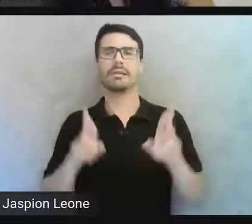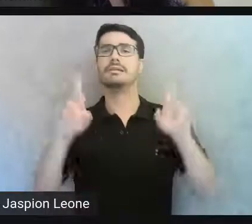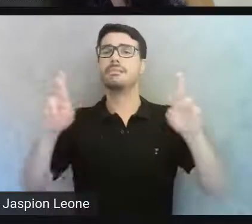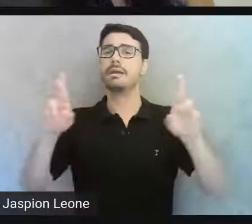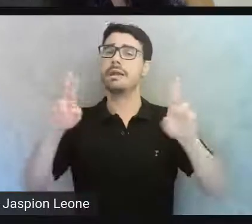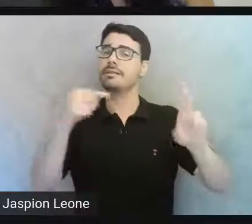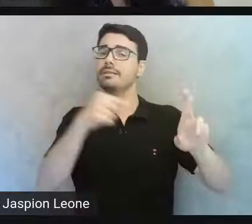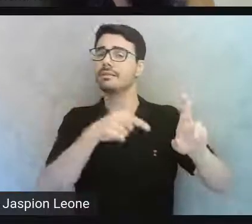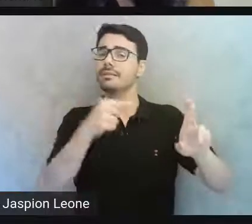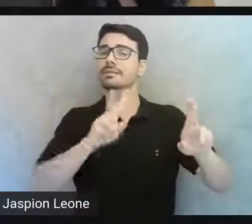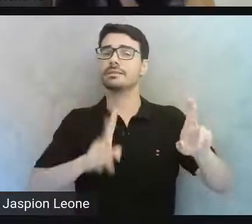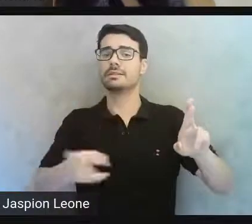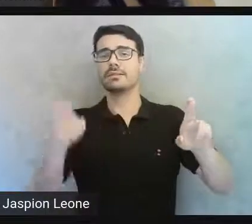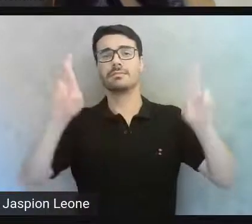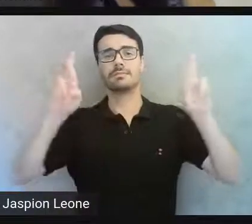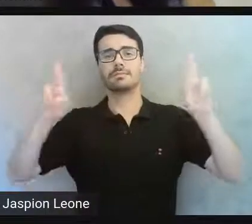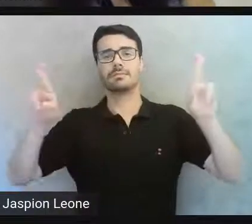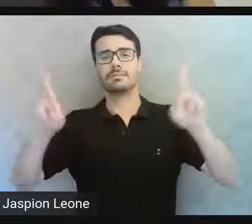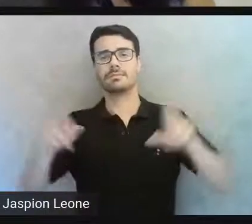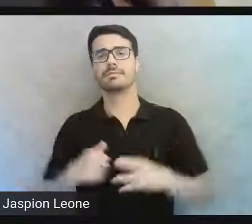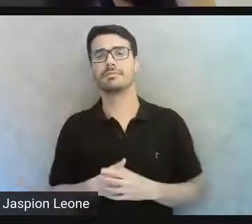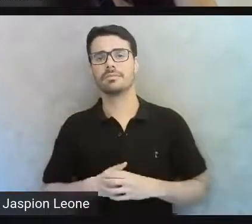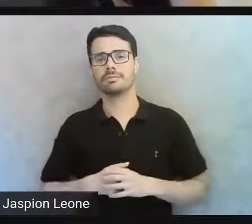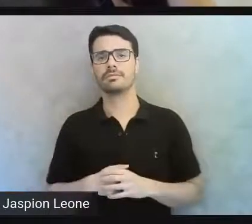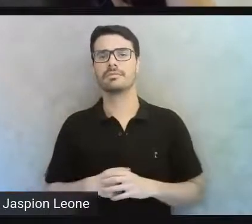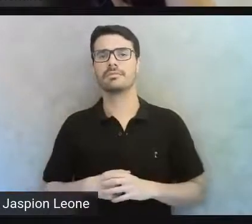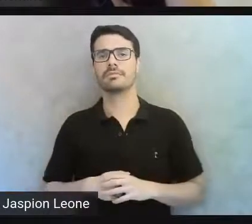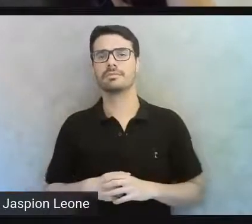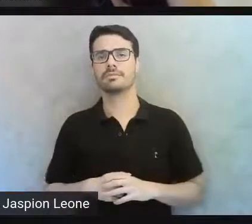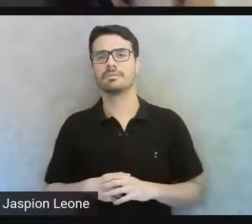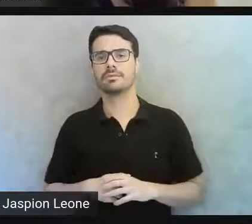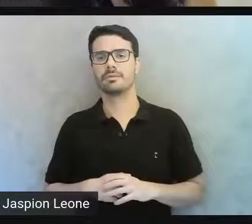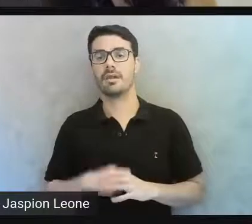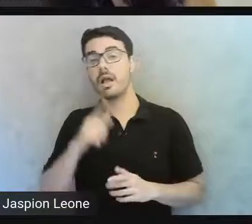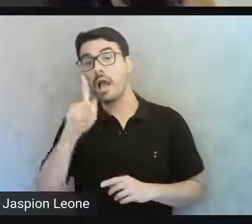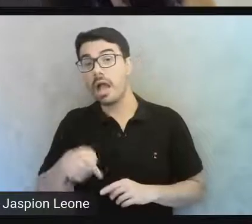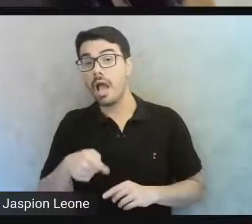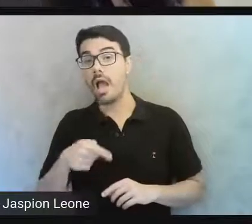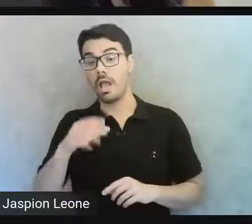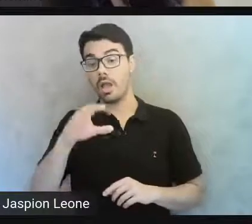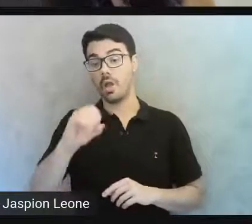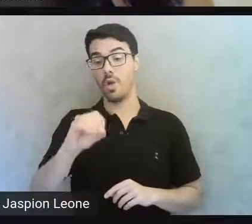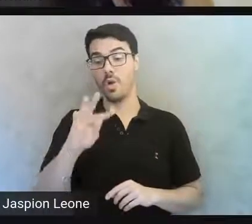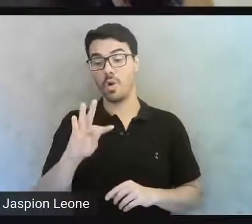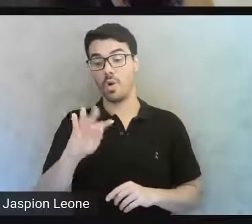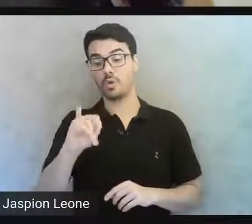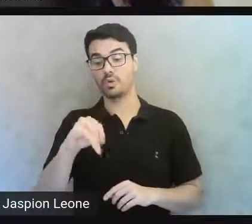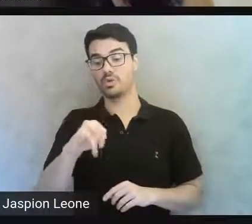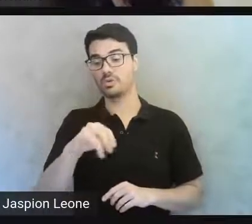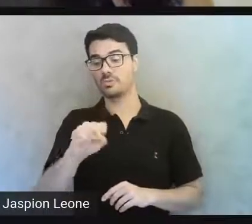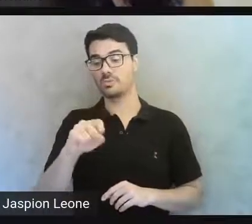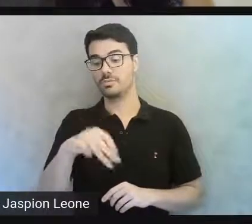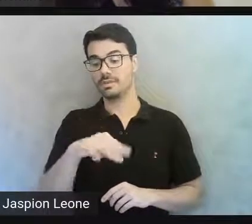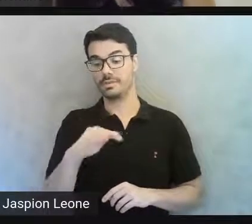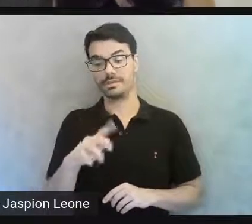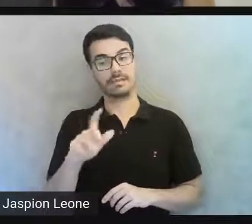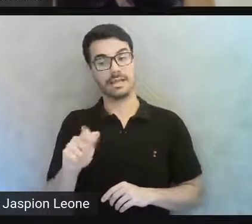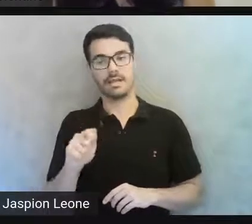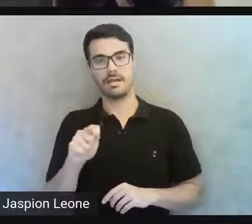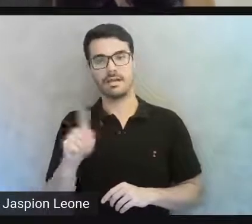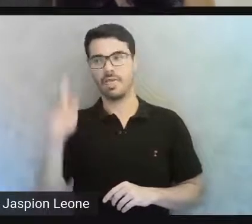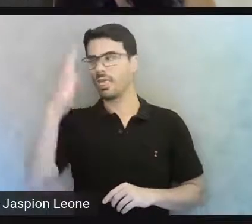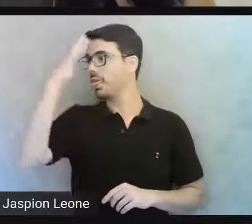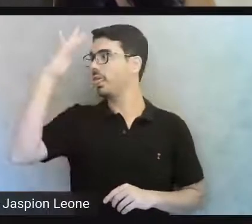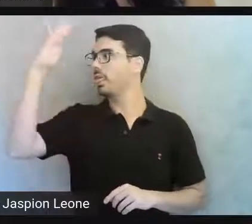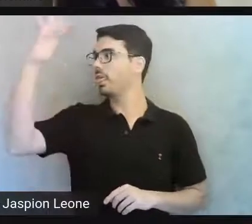jamais, jamais. Muito bom, Adri, muito bom. Um otimista realista, pé no chão, não aquele otimista viajante,